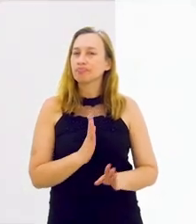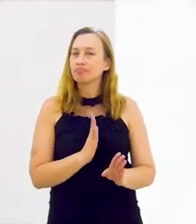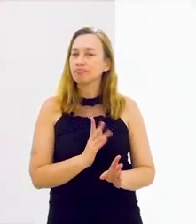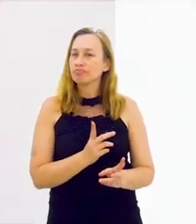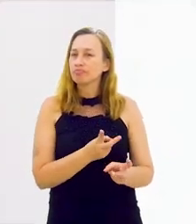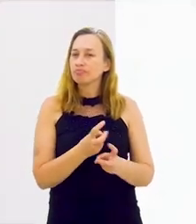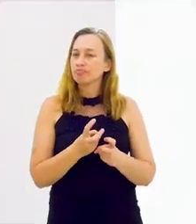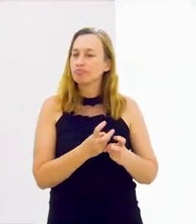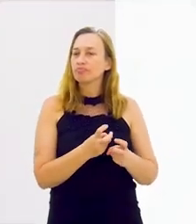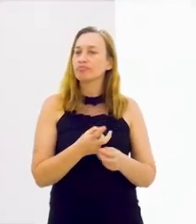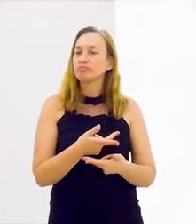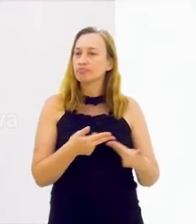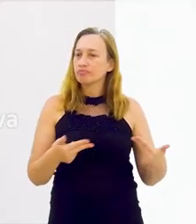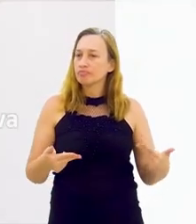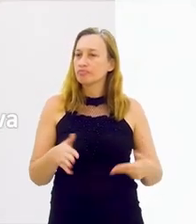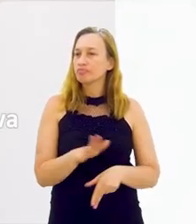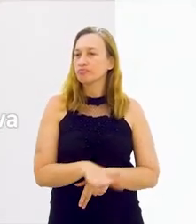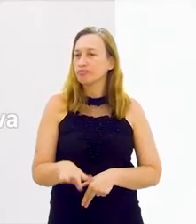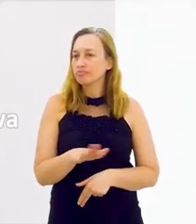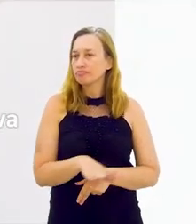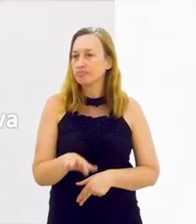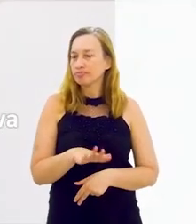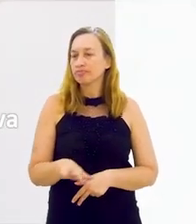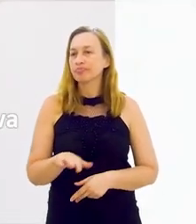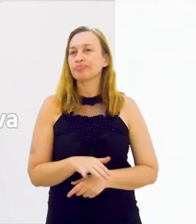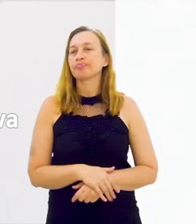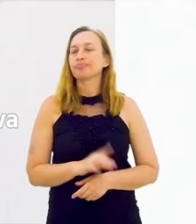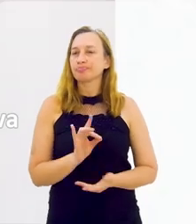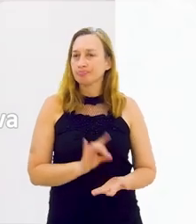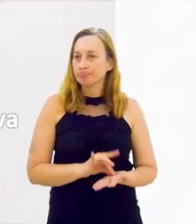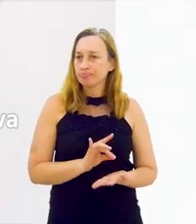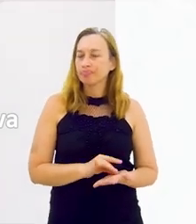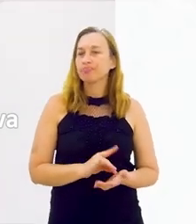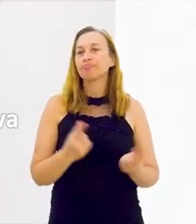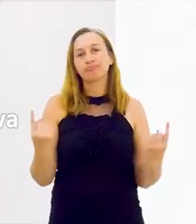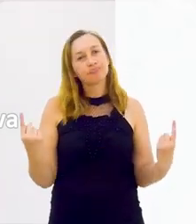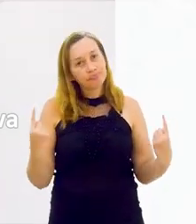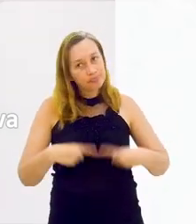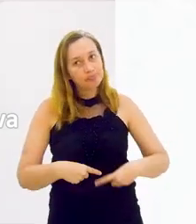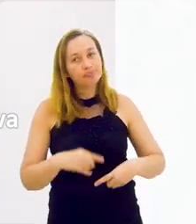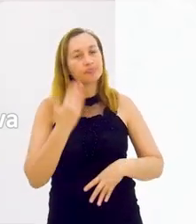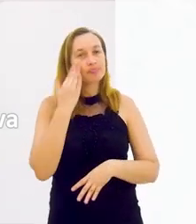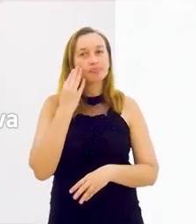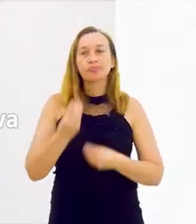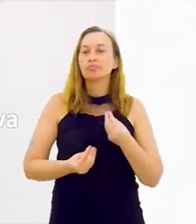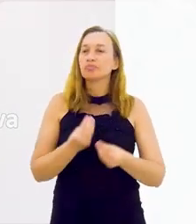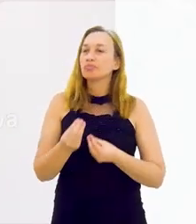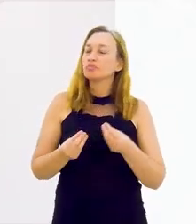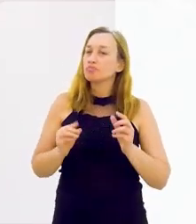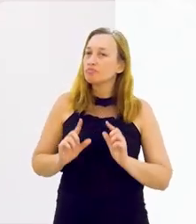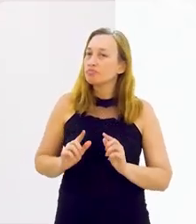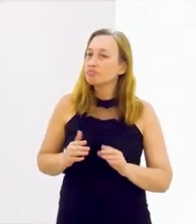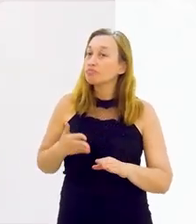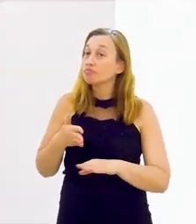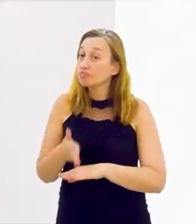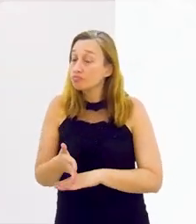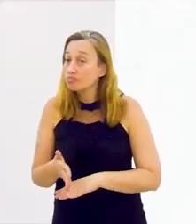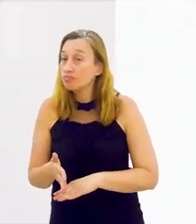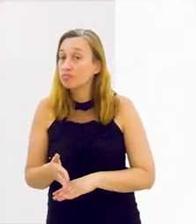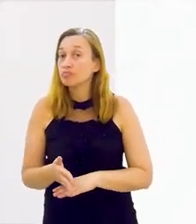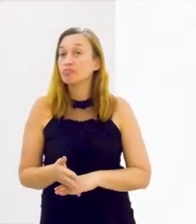E eu me deparo muito com isso, assim, né? Com as crianças. E é realmente um desafio de entender como